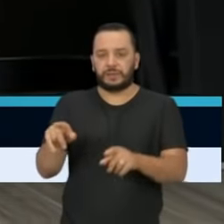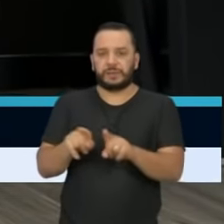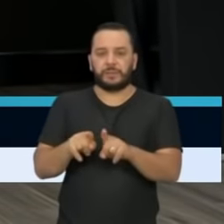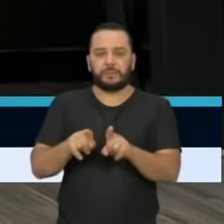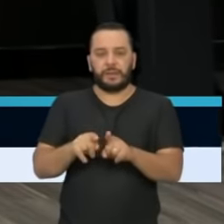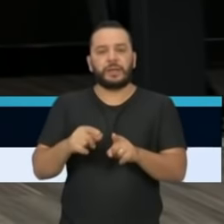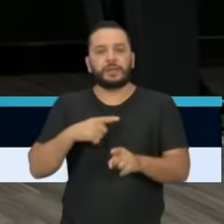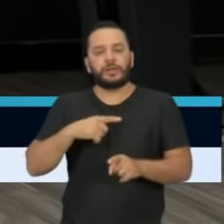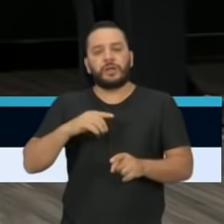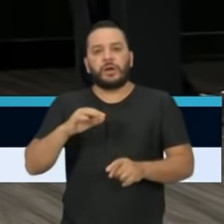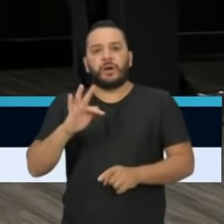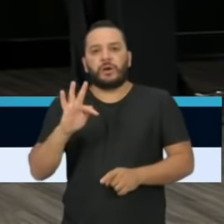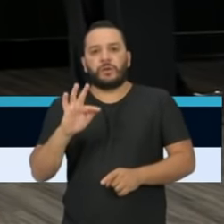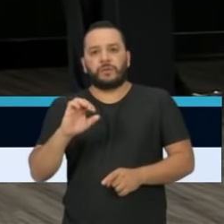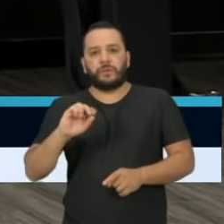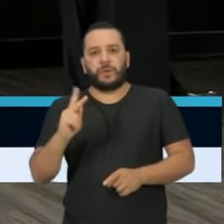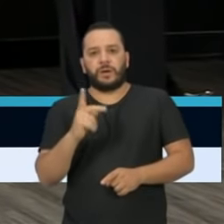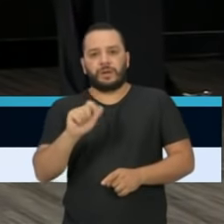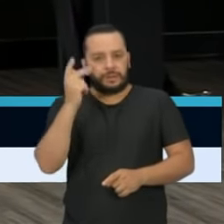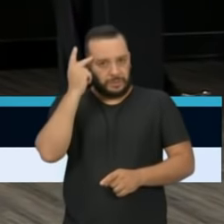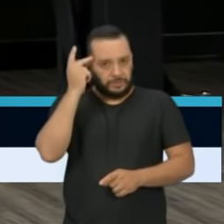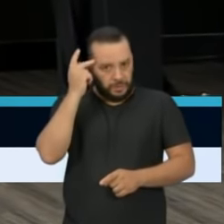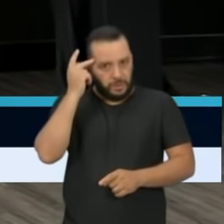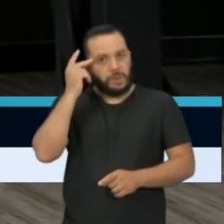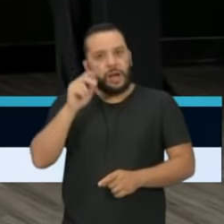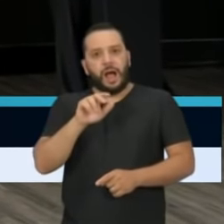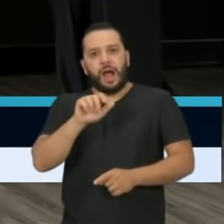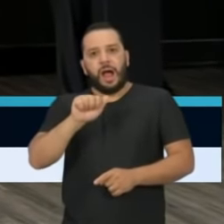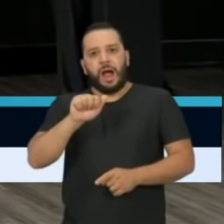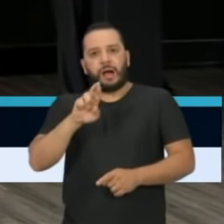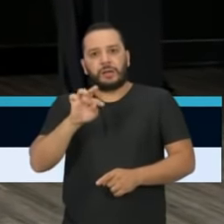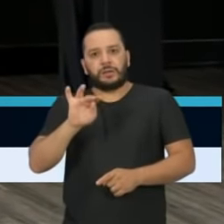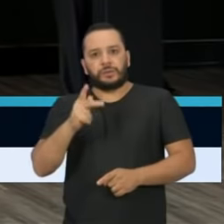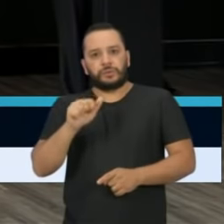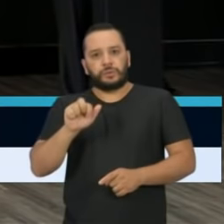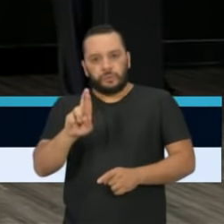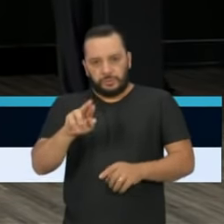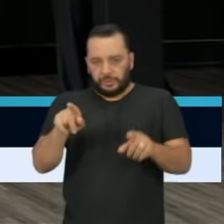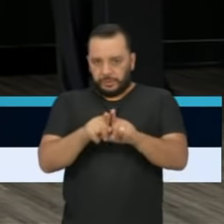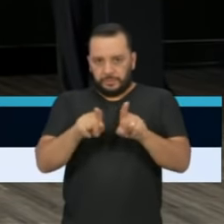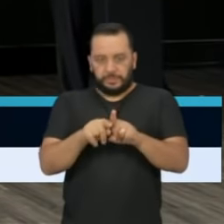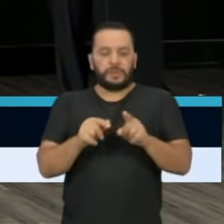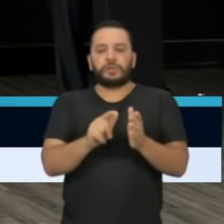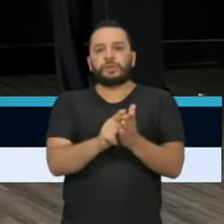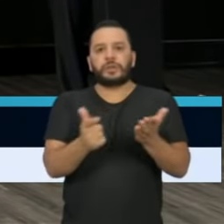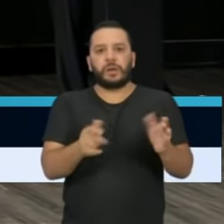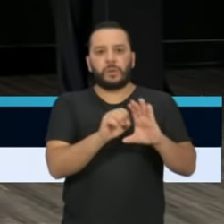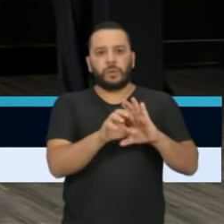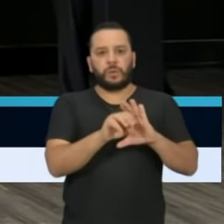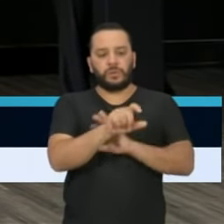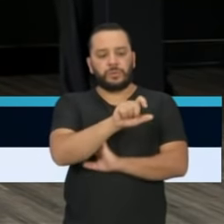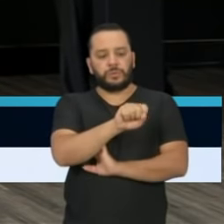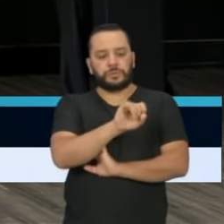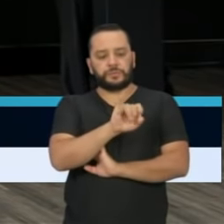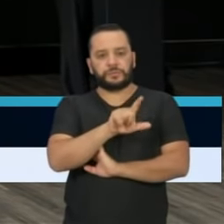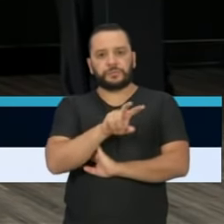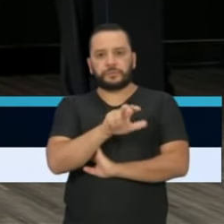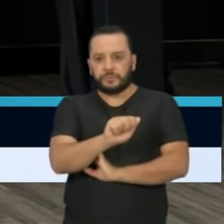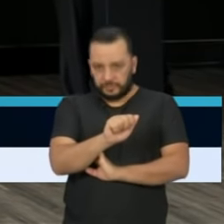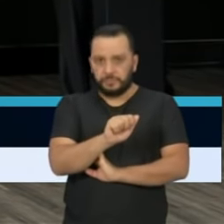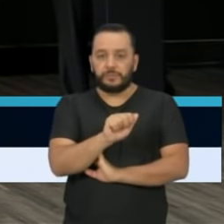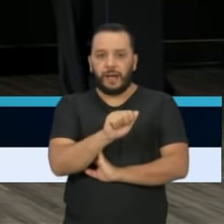Folha de São Paulo, através do jornalista Arthur Rodrigues, e o jornal O Globo, através da Silvia Amorim. E quem